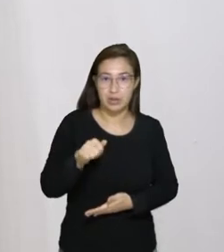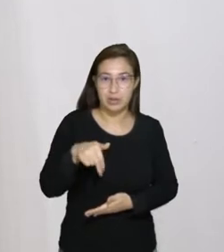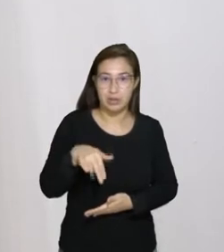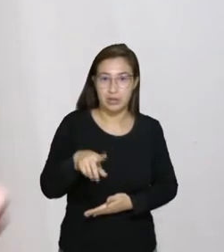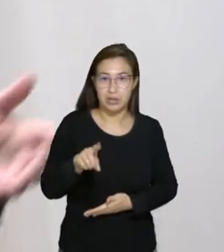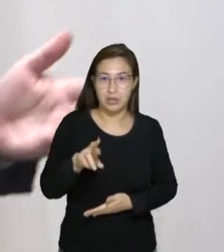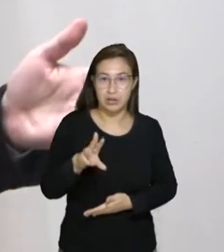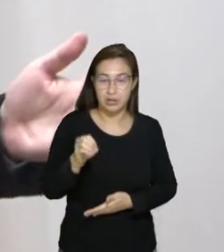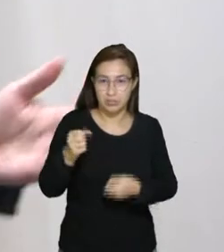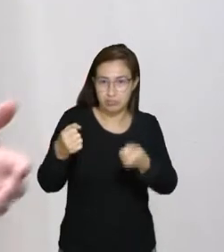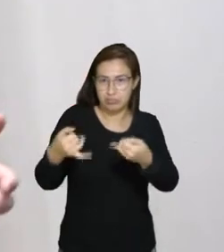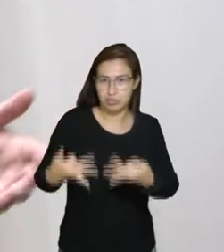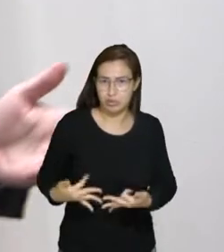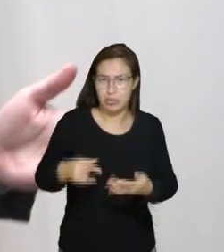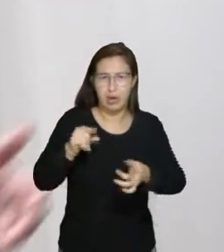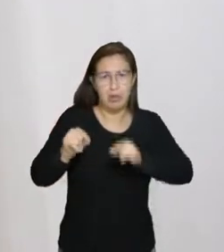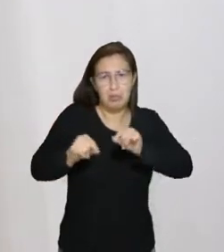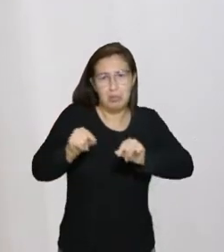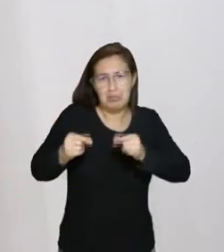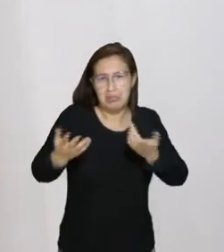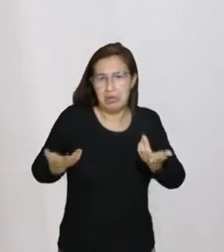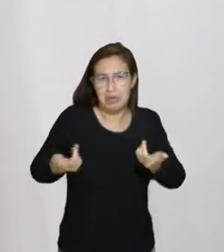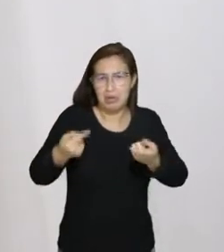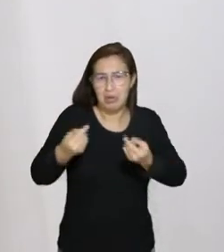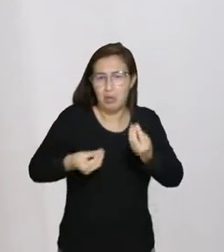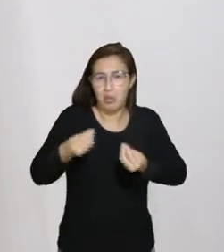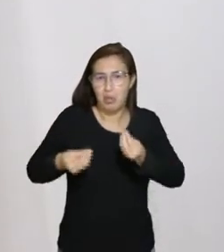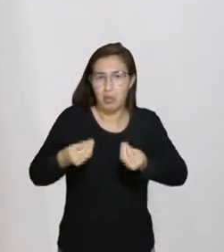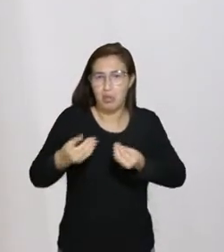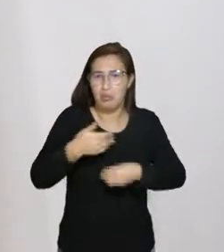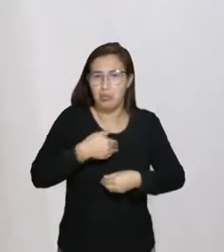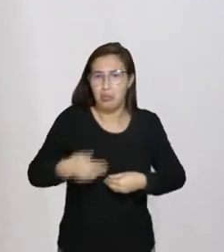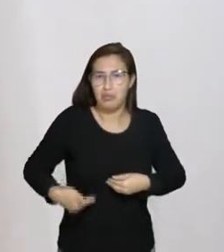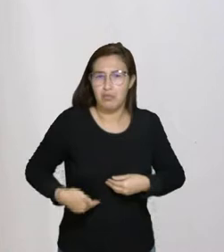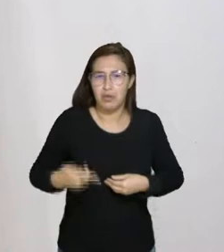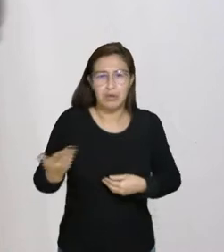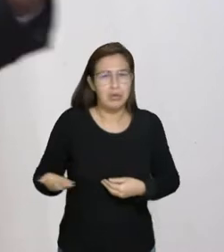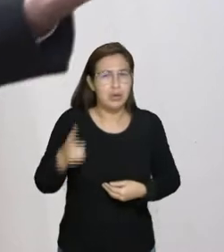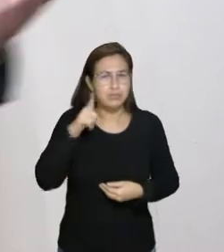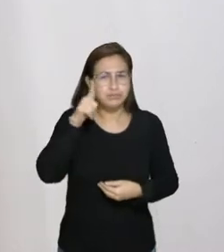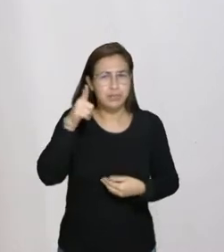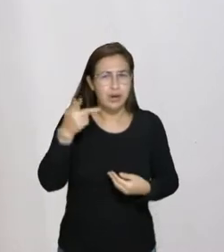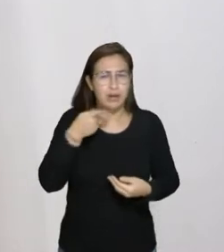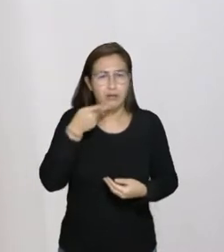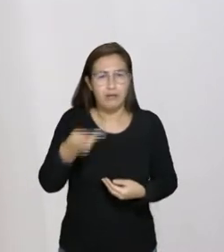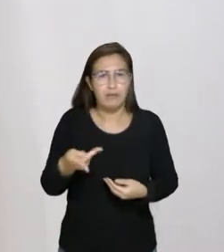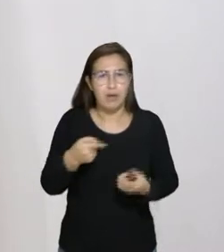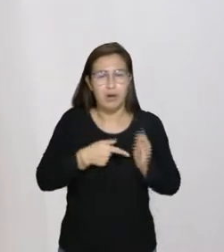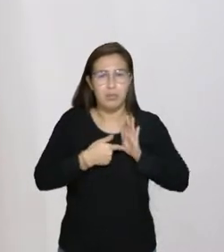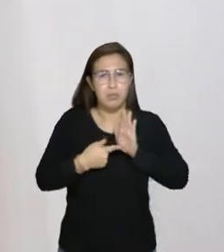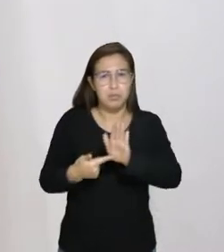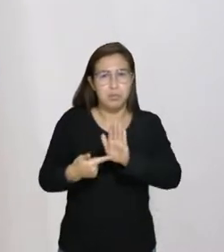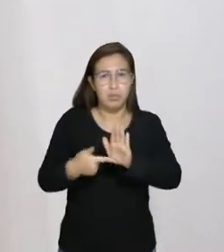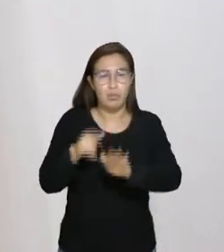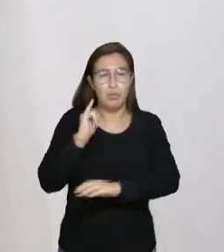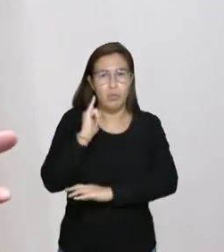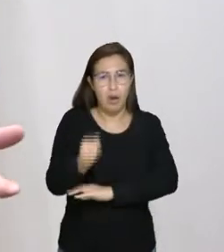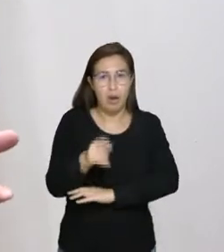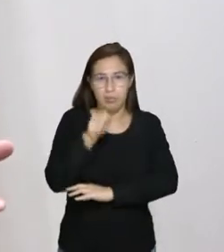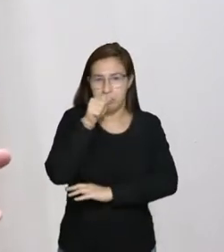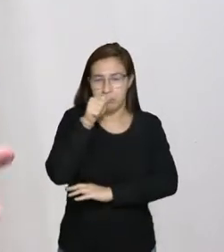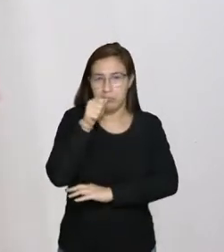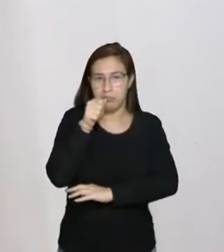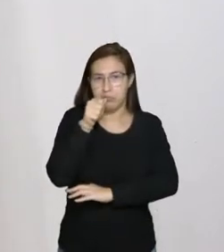e explicar esse negócio, como é que é. Governador, no mínimo ali, faz uma denúncia, no mínimo ali,